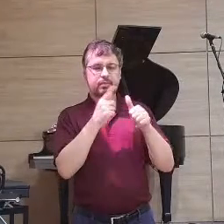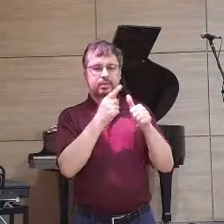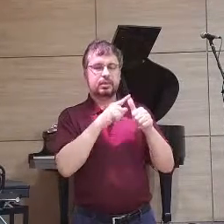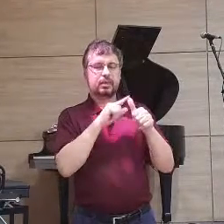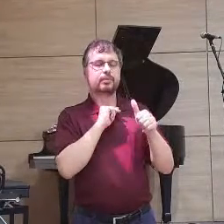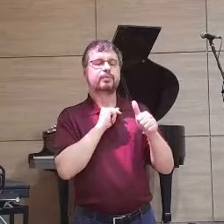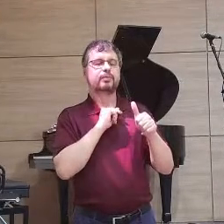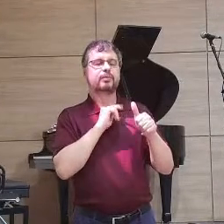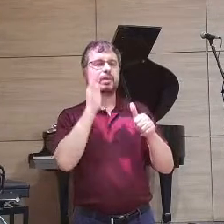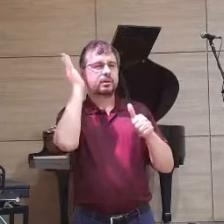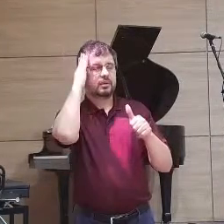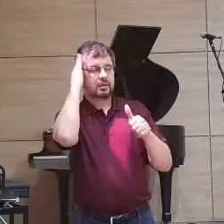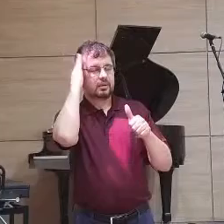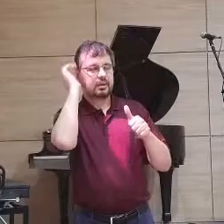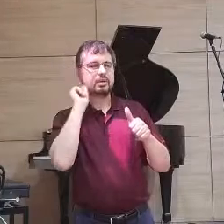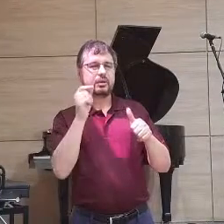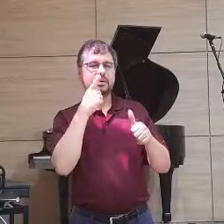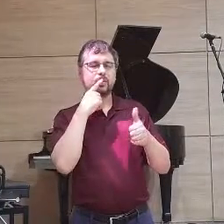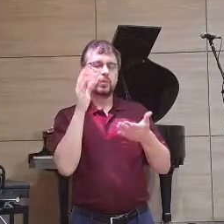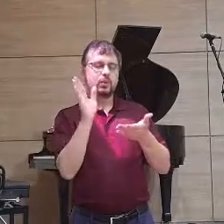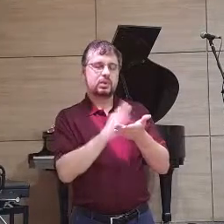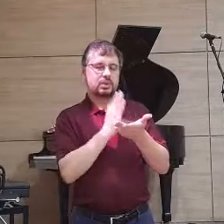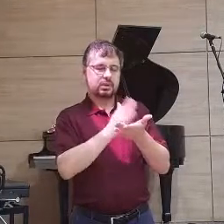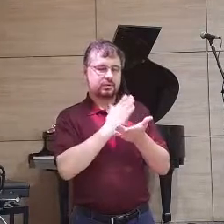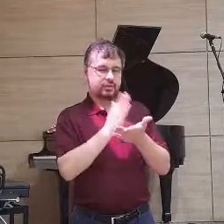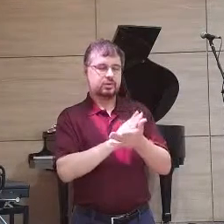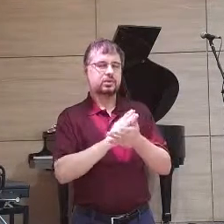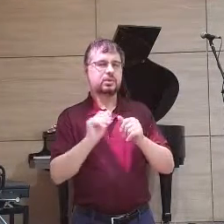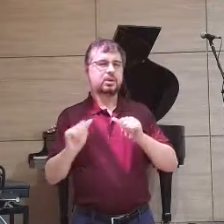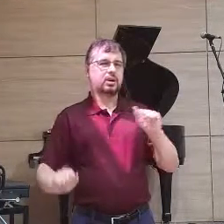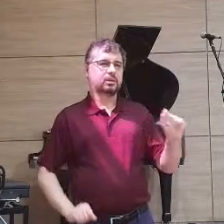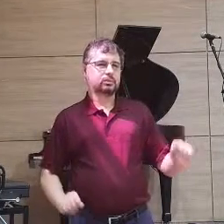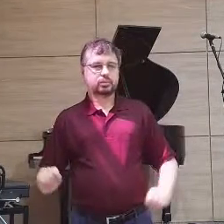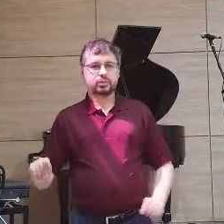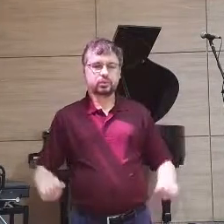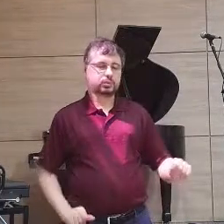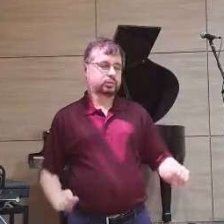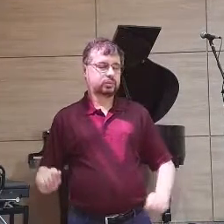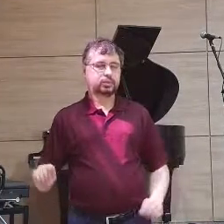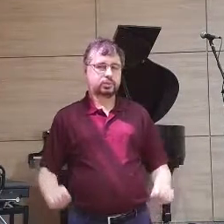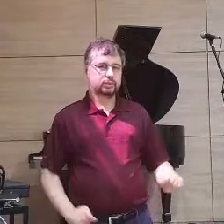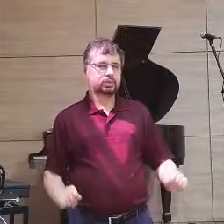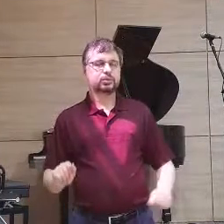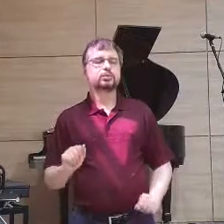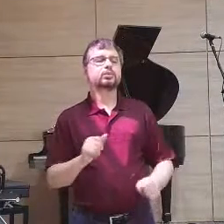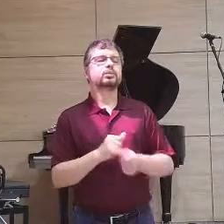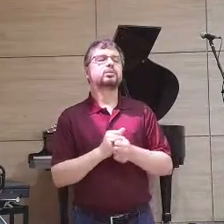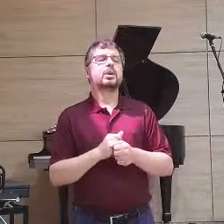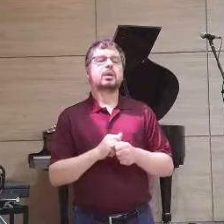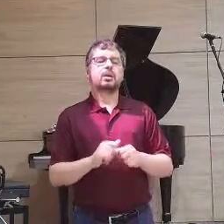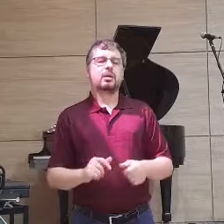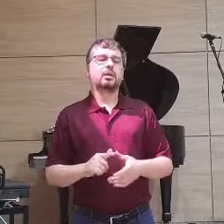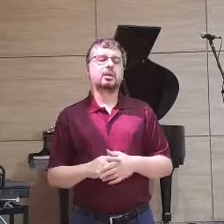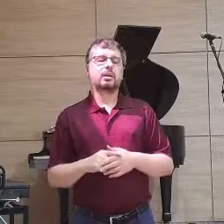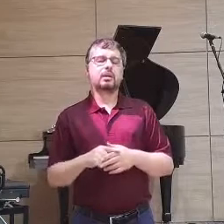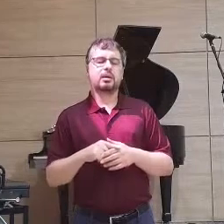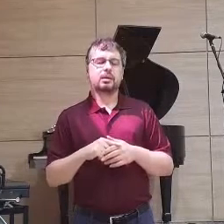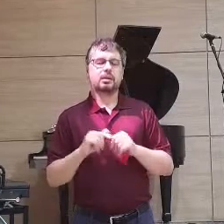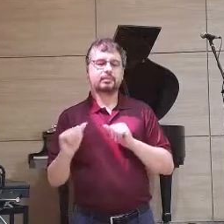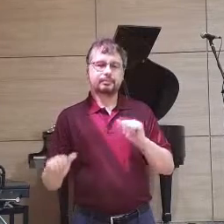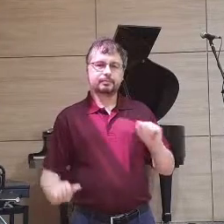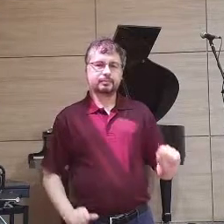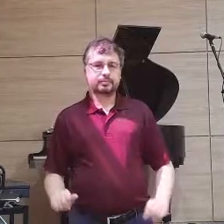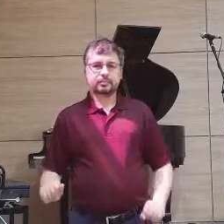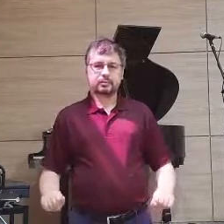a compreensão que o livro de Atos nós chamamos de Atos dos Apóstolos né o texto aí o cultivo vai dar Atos dos Apóstolo mas o livro de